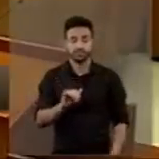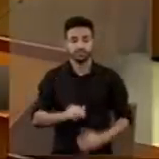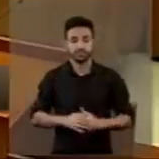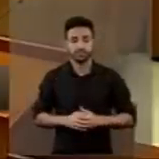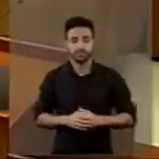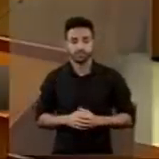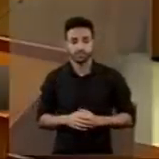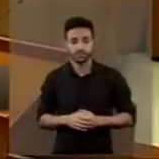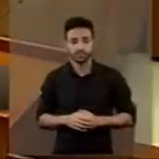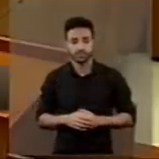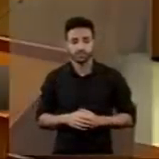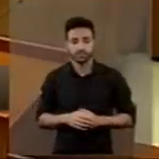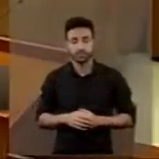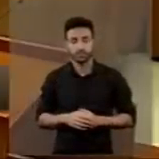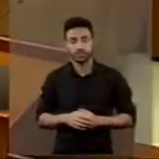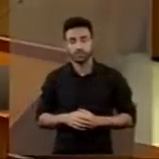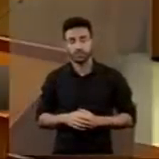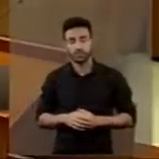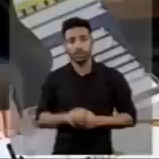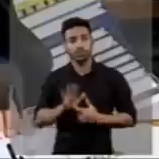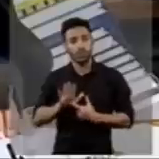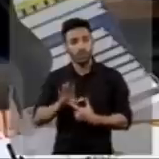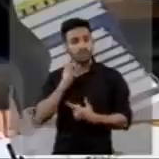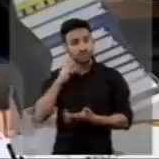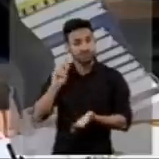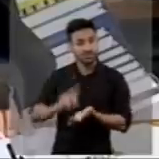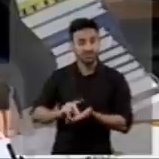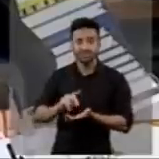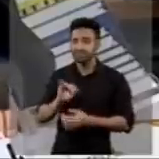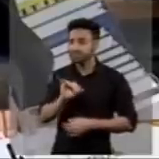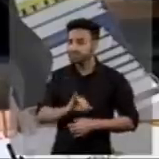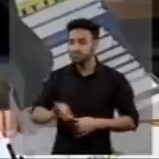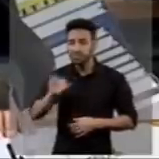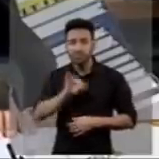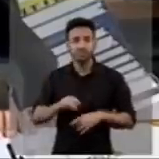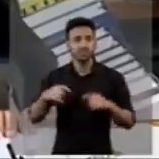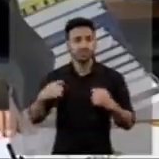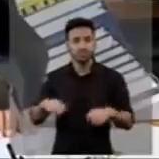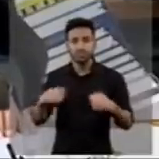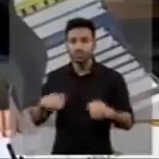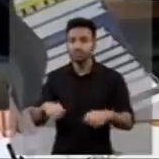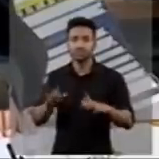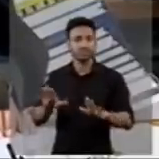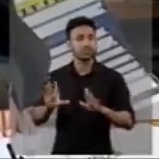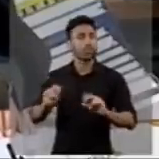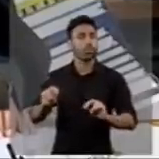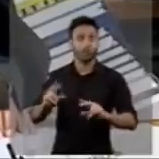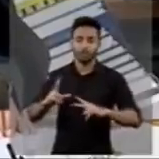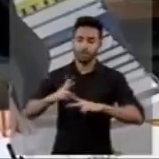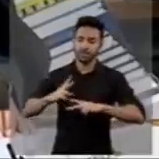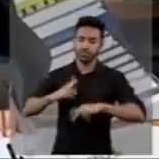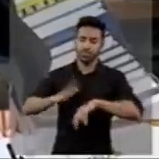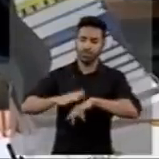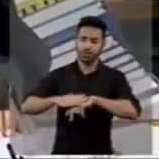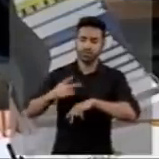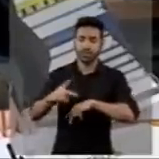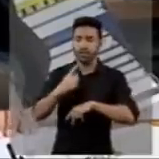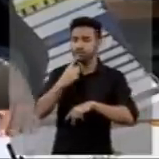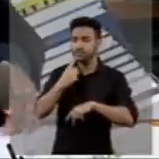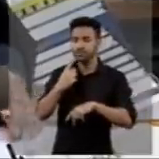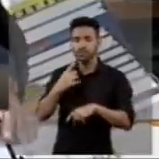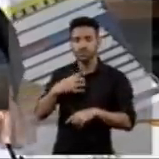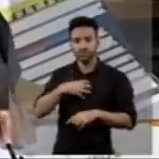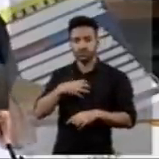direta evidencia a indispensabilidade de tratamento particularizado, tendo em vista a